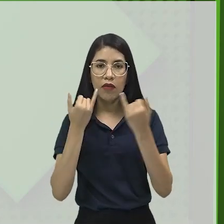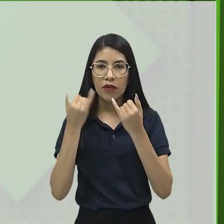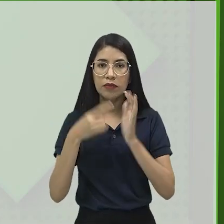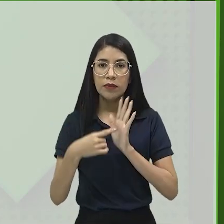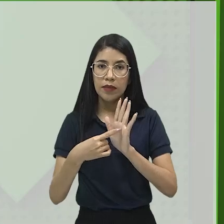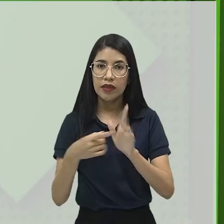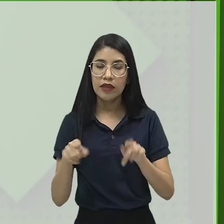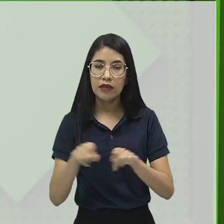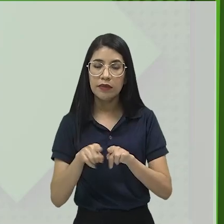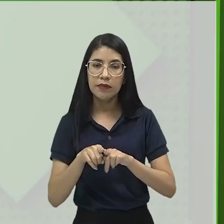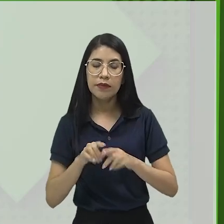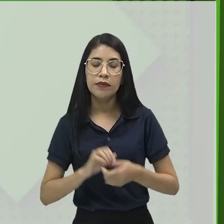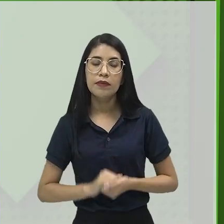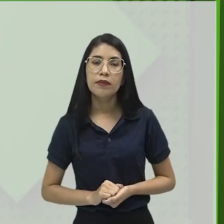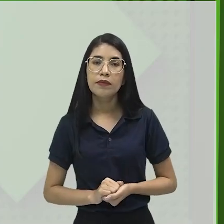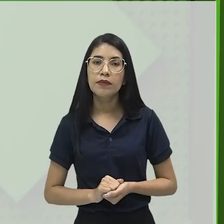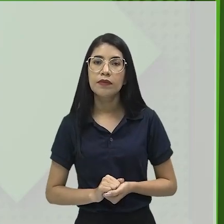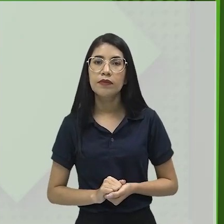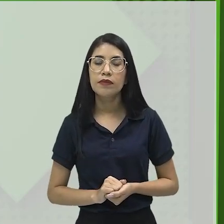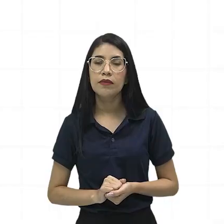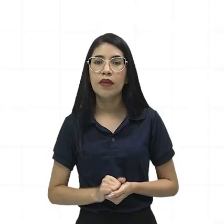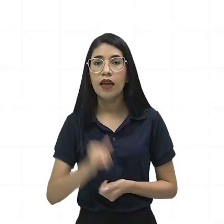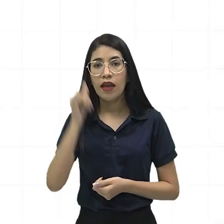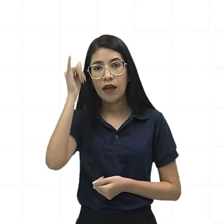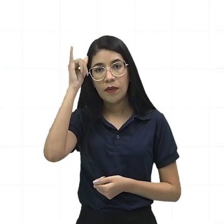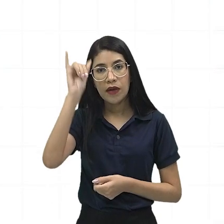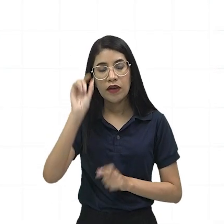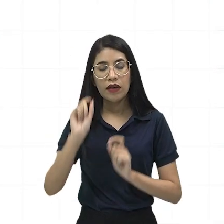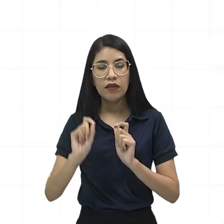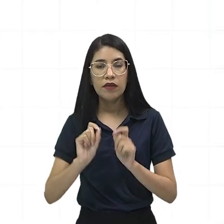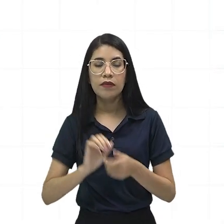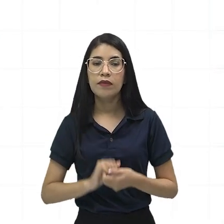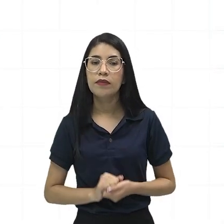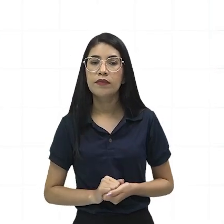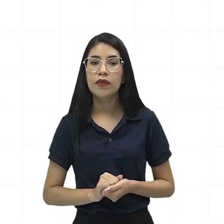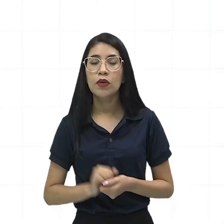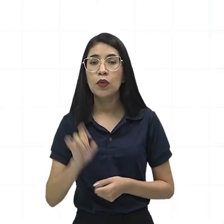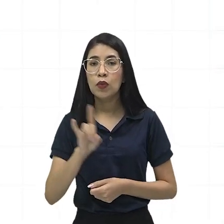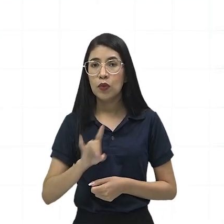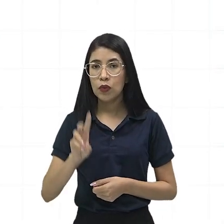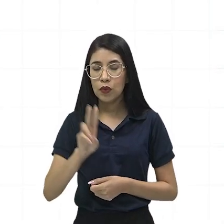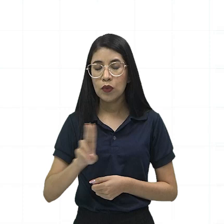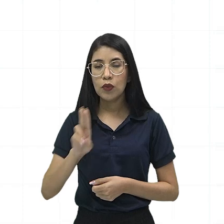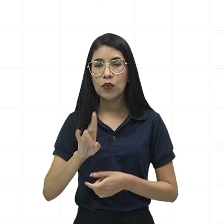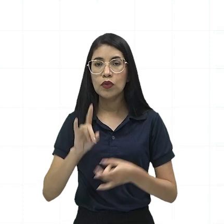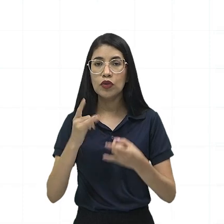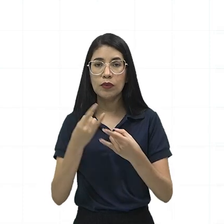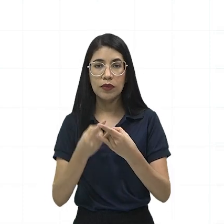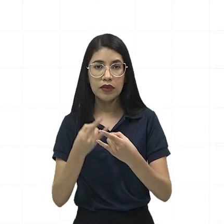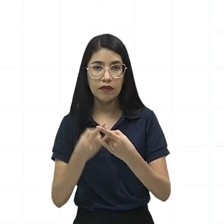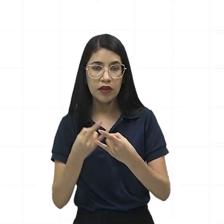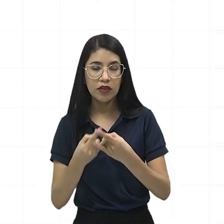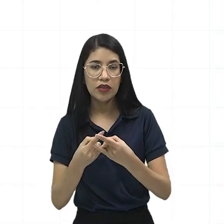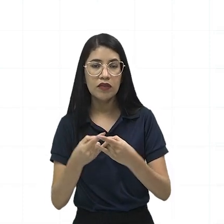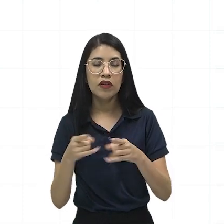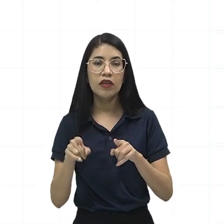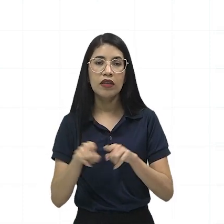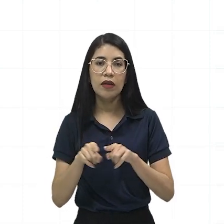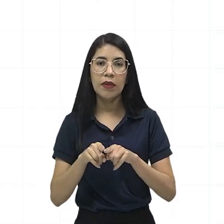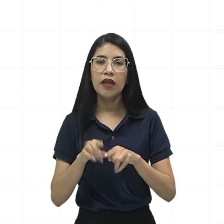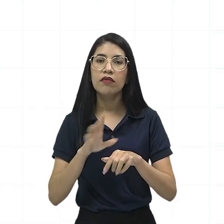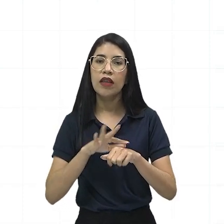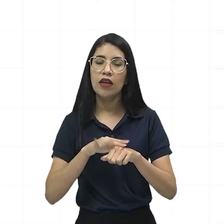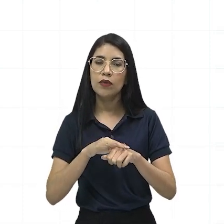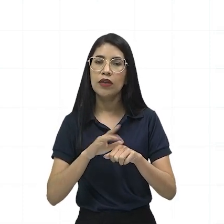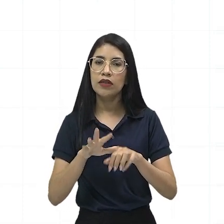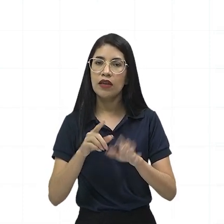para vocês também. A prevenção, ela é feita com o uso de preservativo, assim como das infecções anteriores,